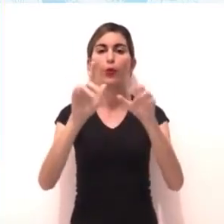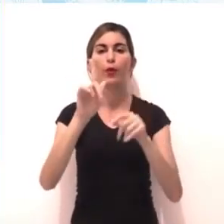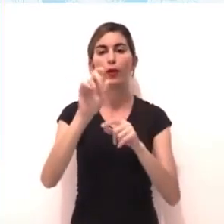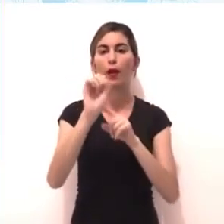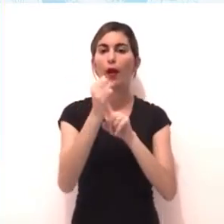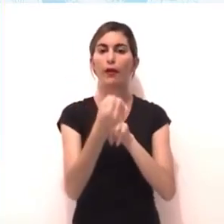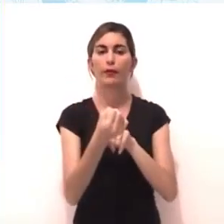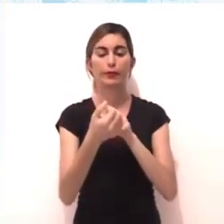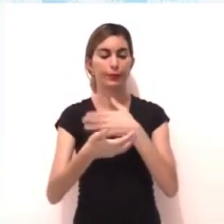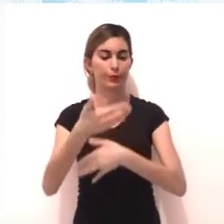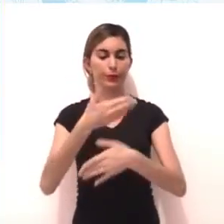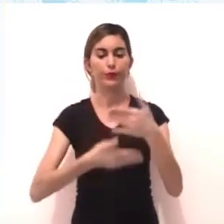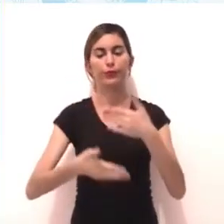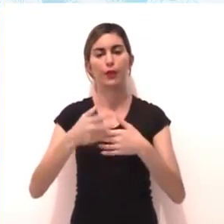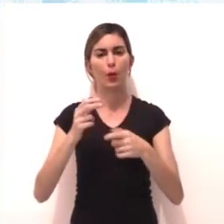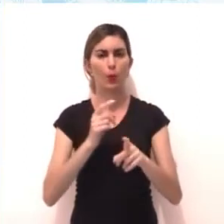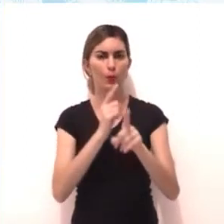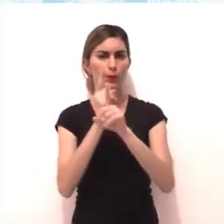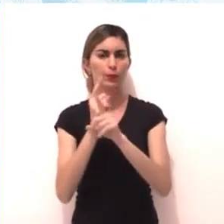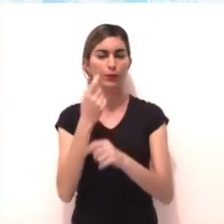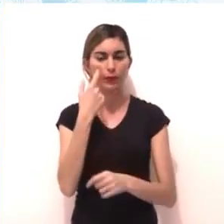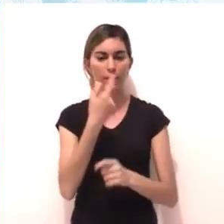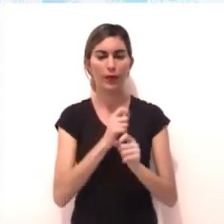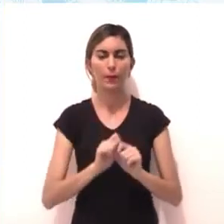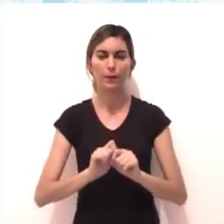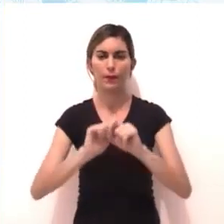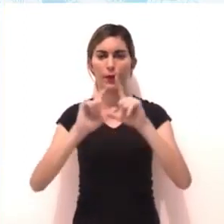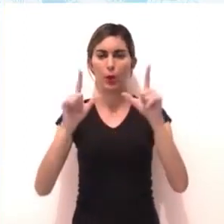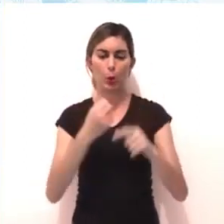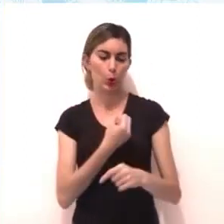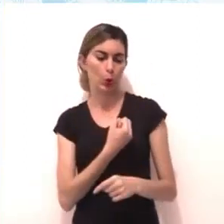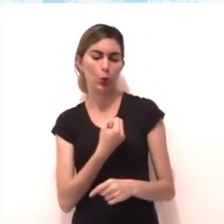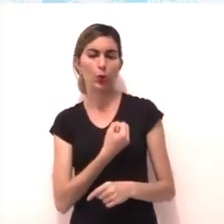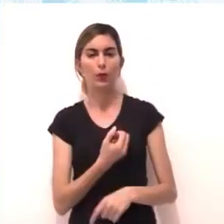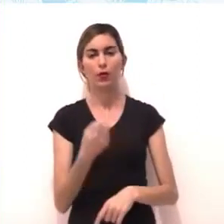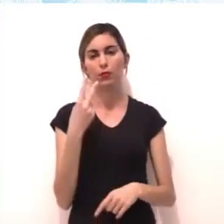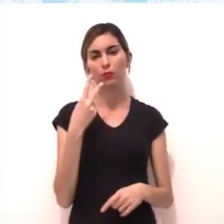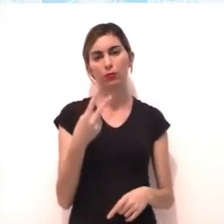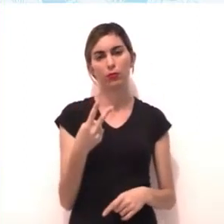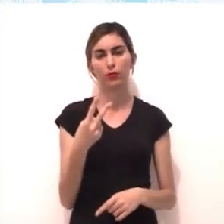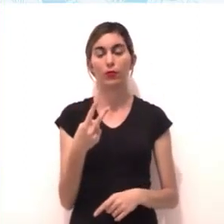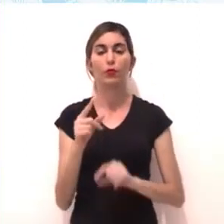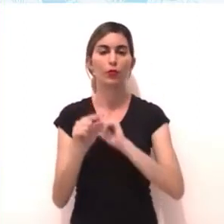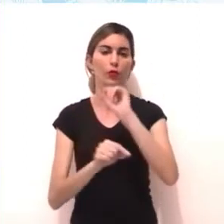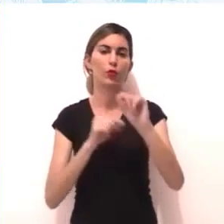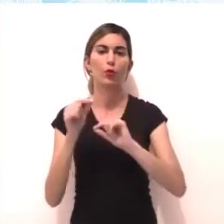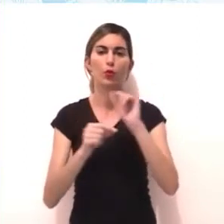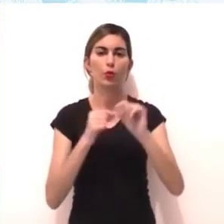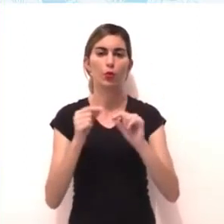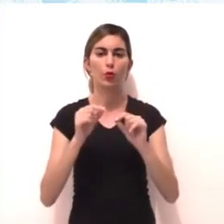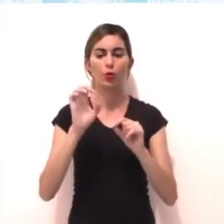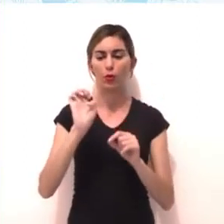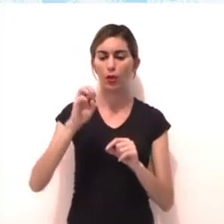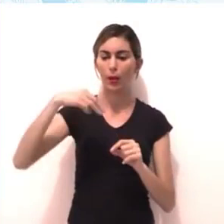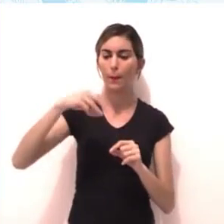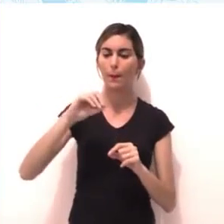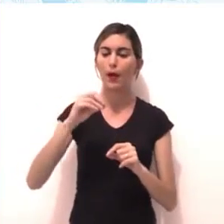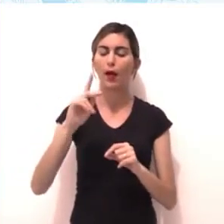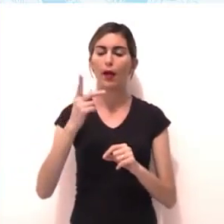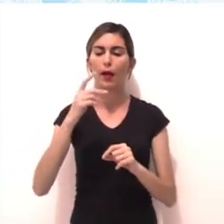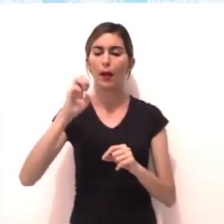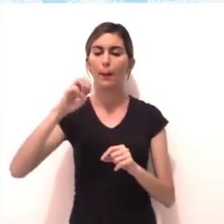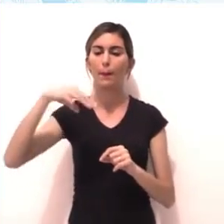gasosa, a gente pode observar na imagem de número 2, que é a hematose